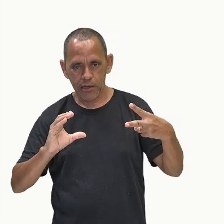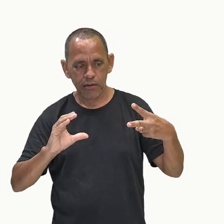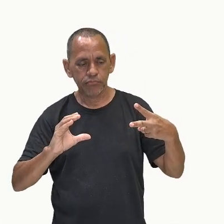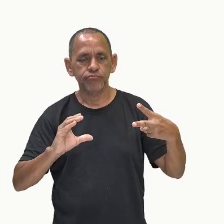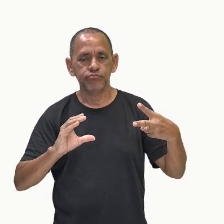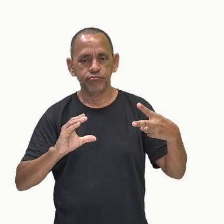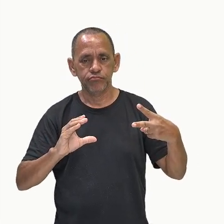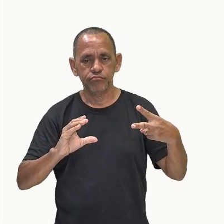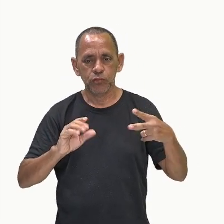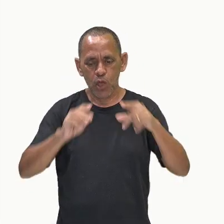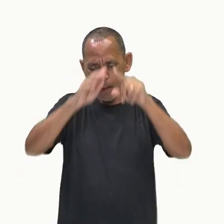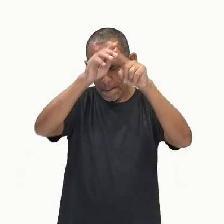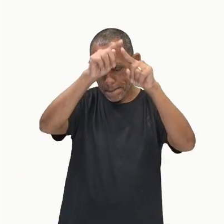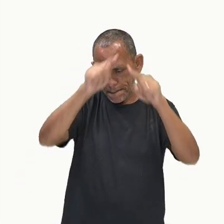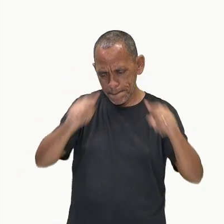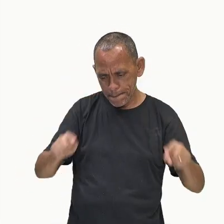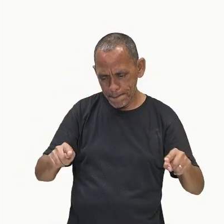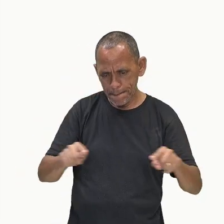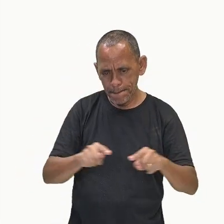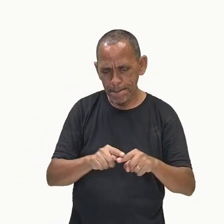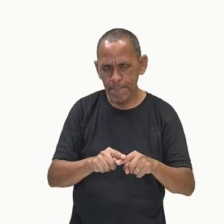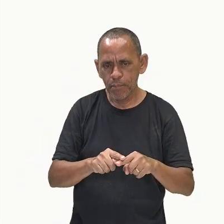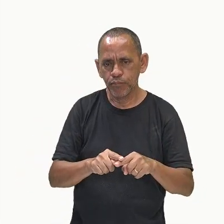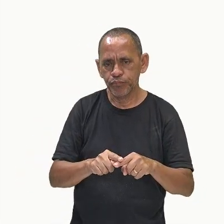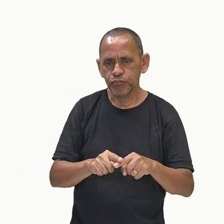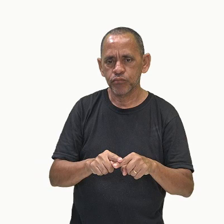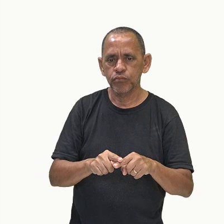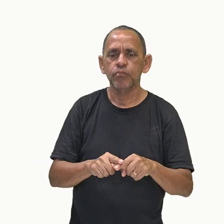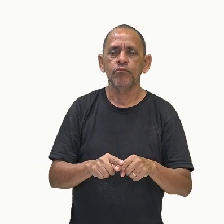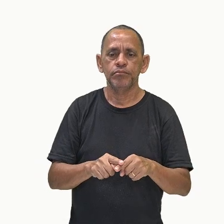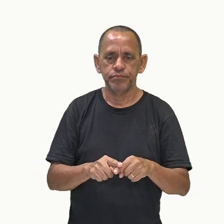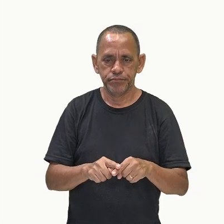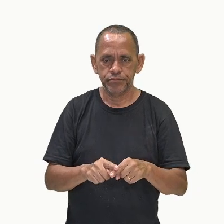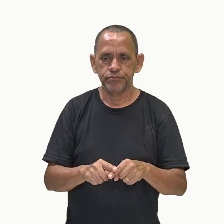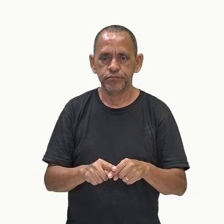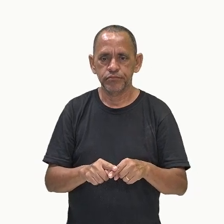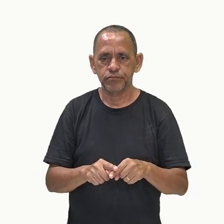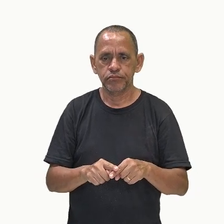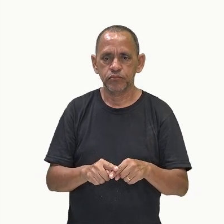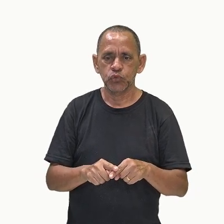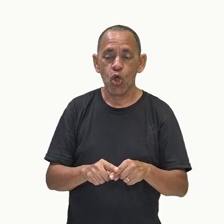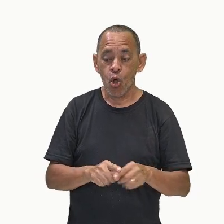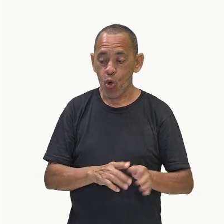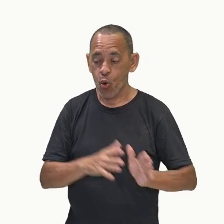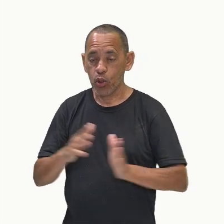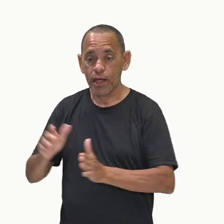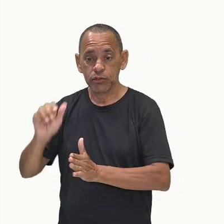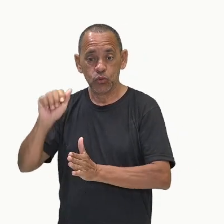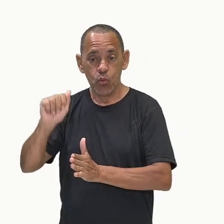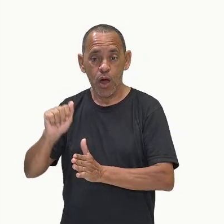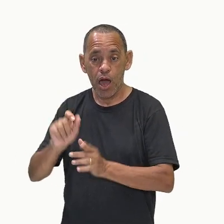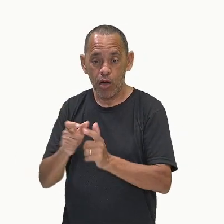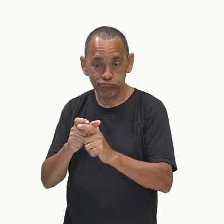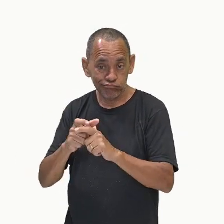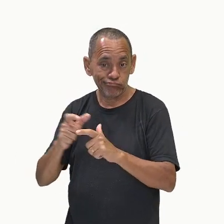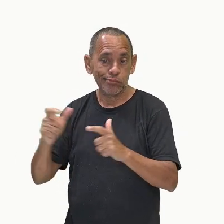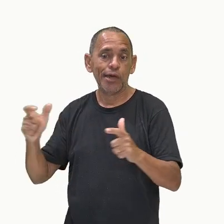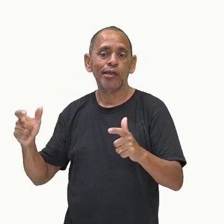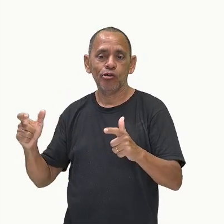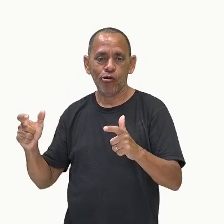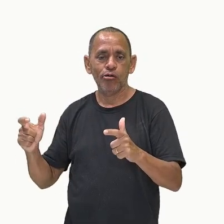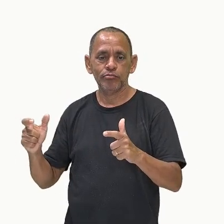considerando sempre o lado A o maior lado, temos quando A ao quadrado